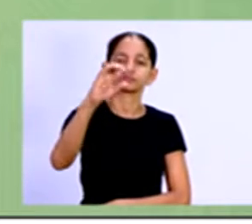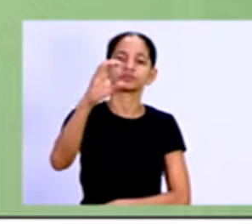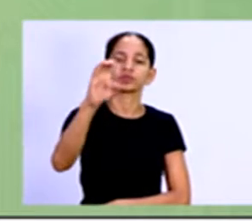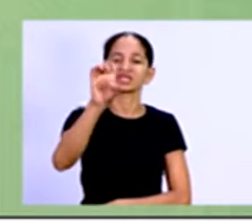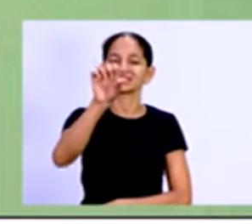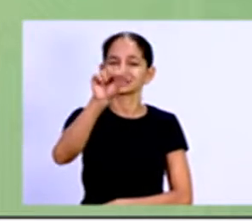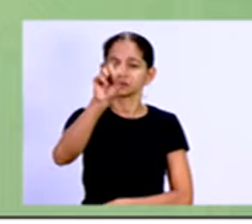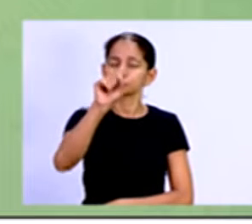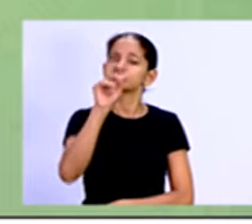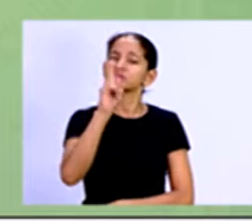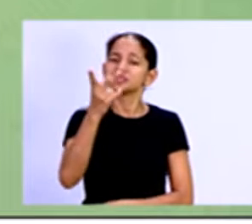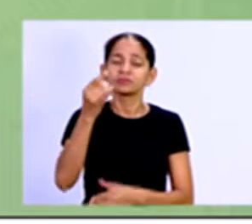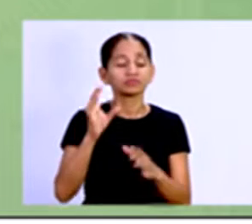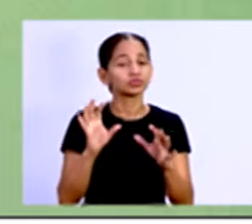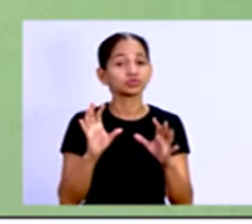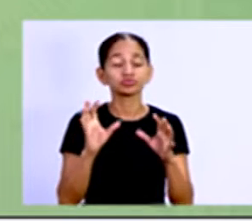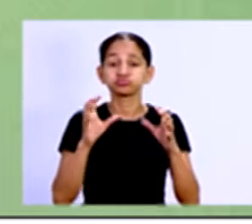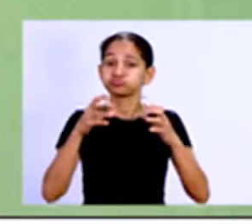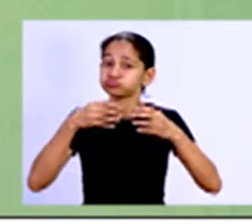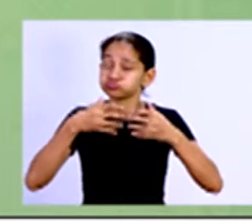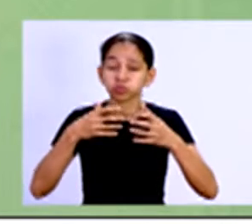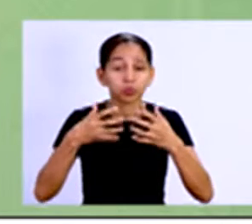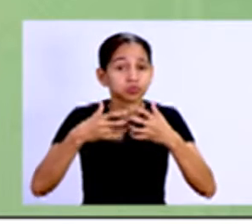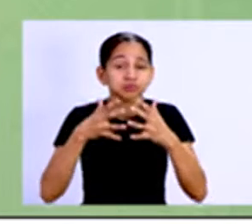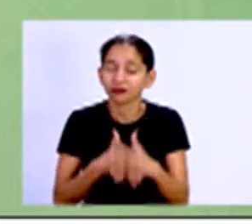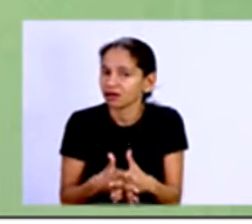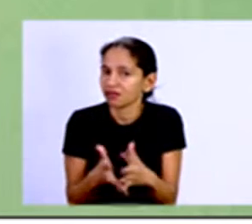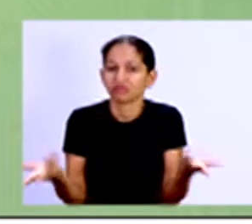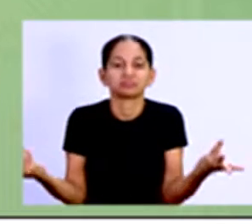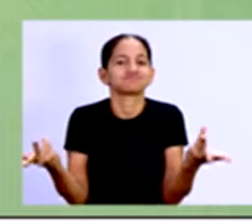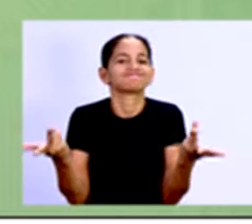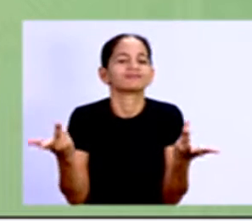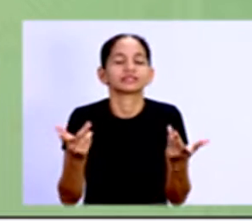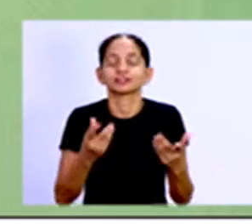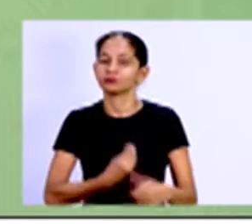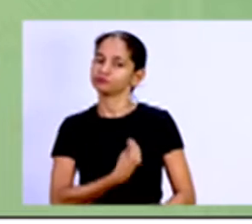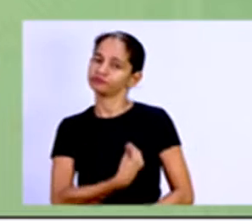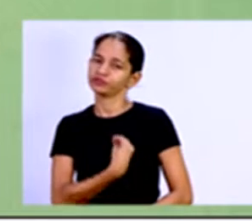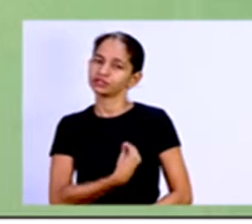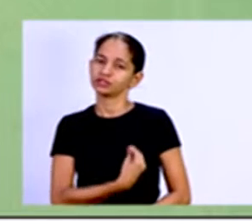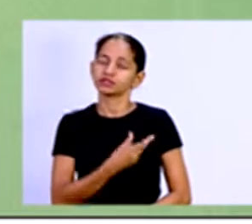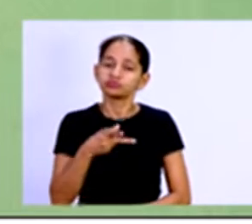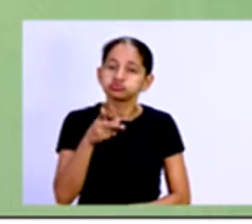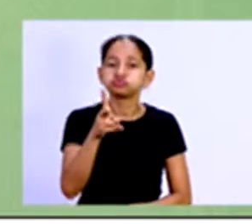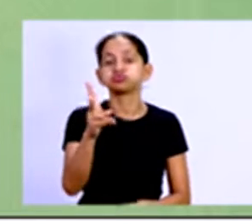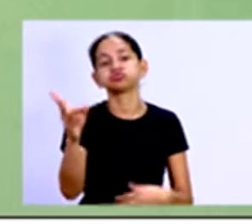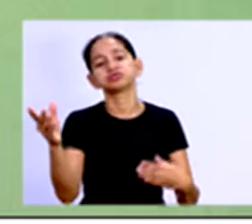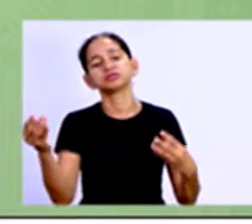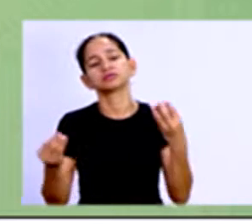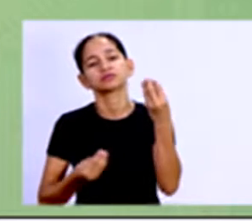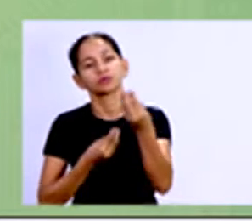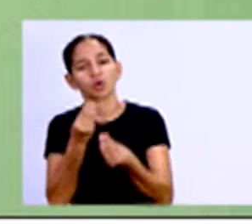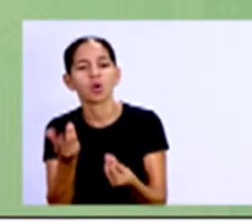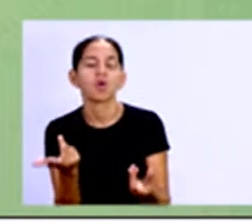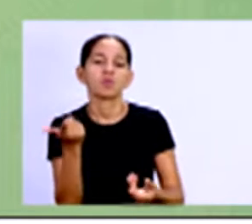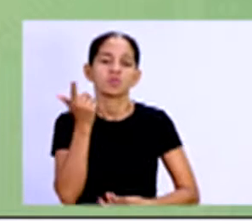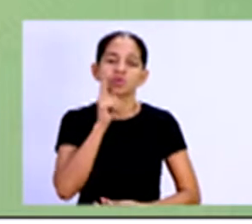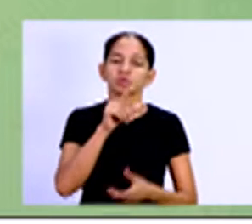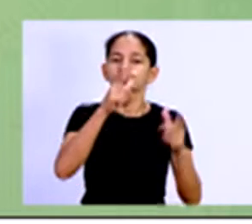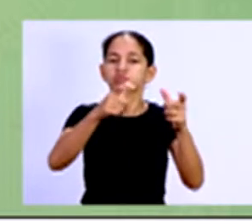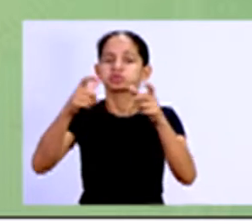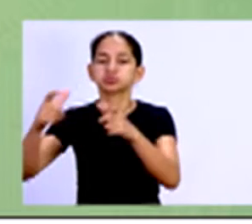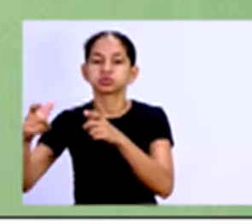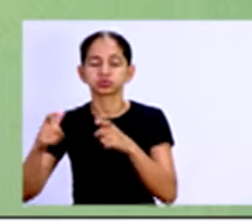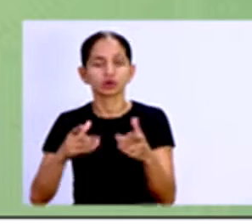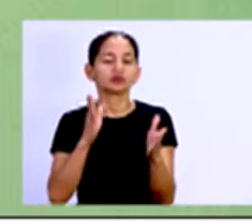algo complexo, é algo que vai ocorrer então durante a nossa vida inteira, por vários mecanismos, em vários locais, em